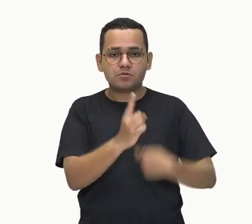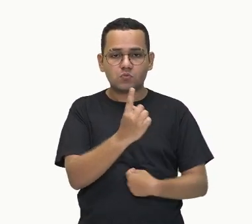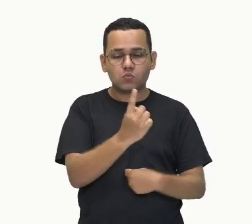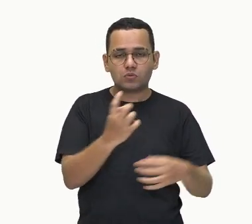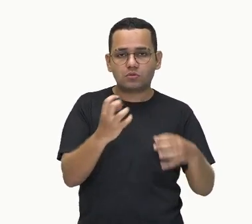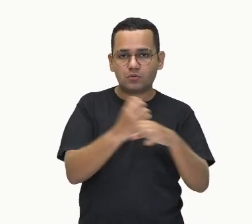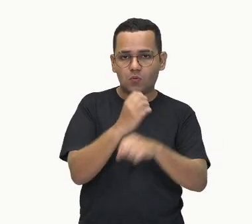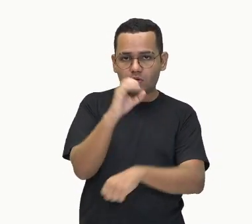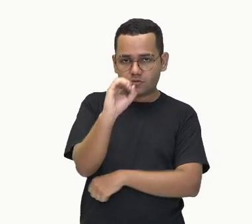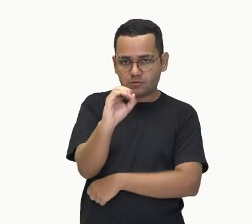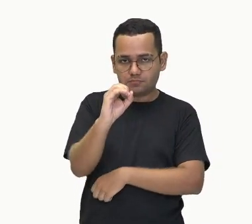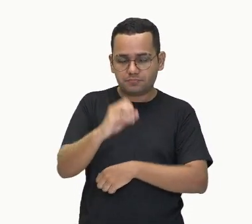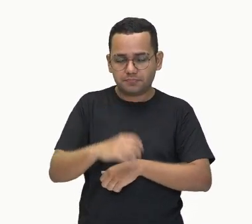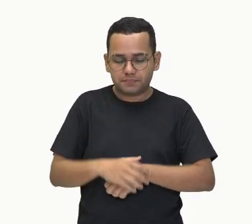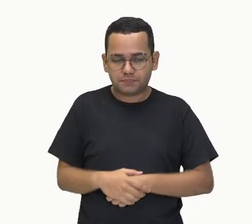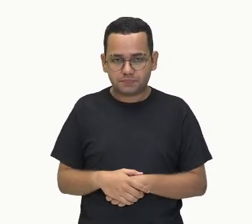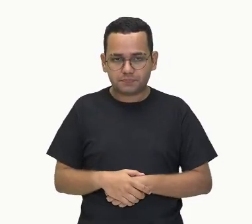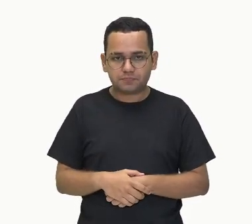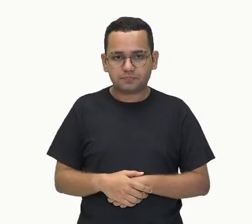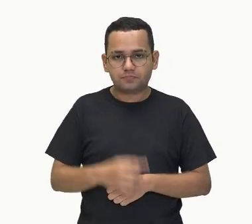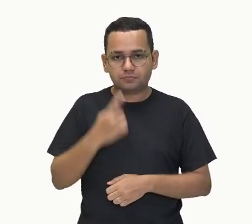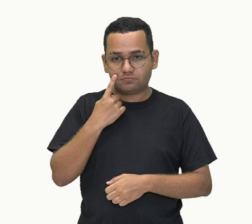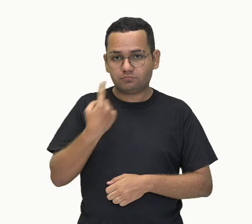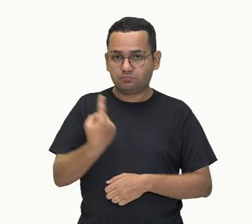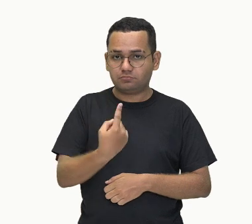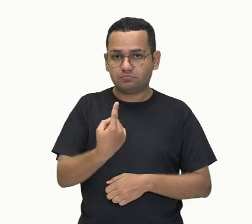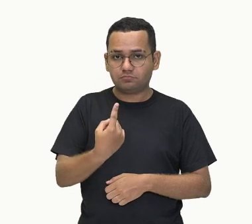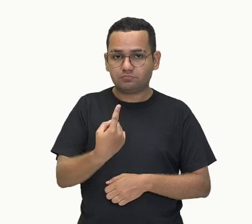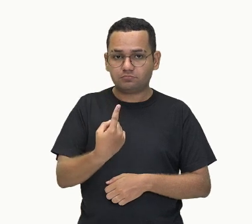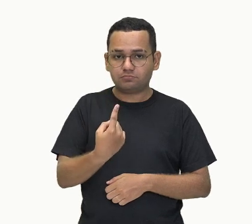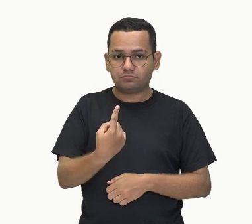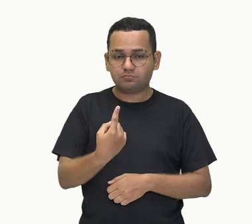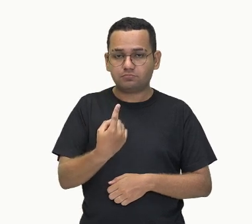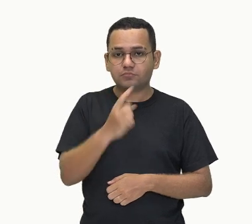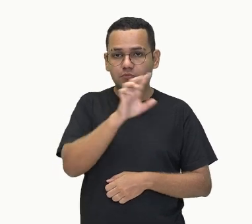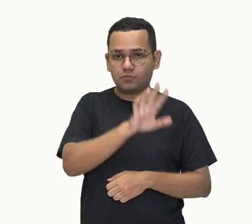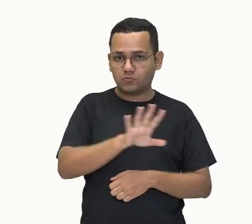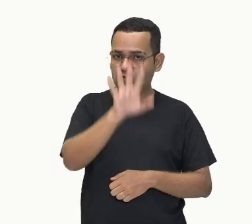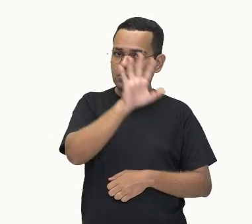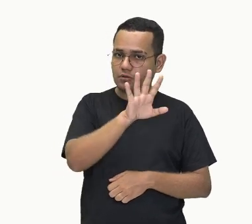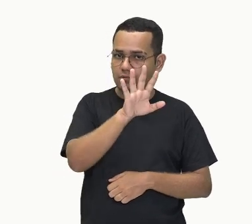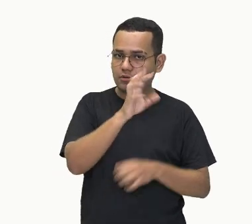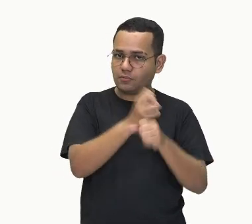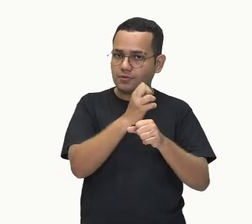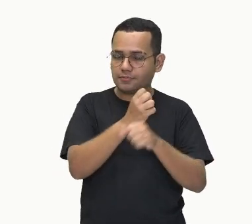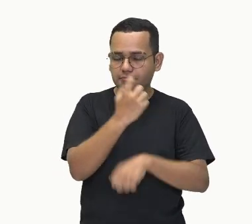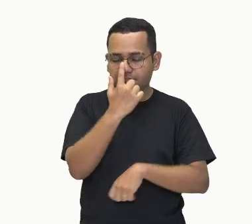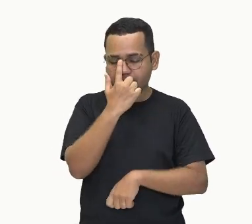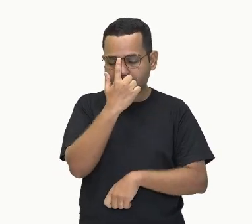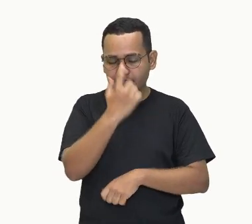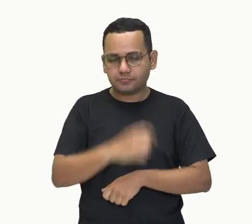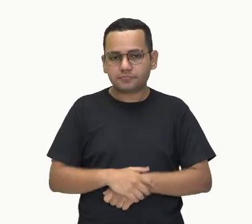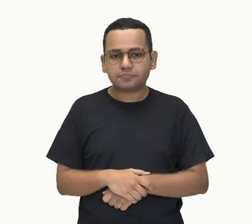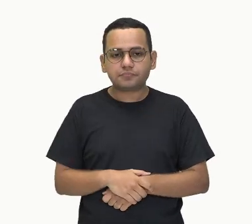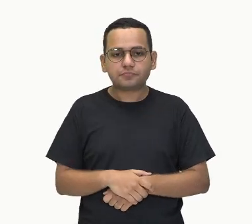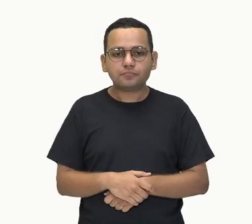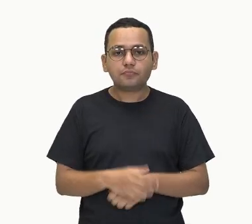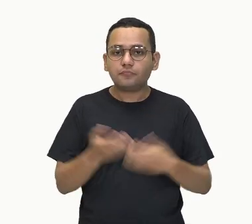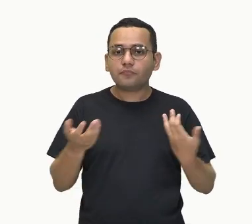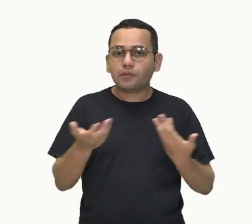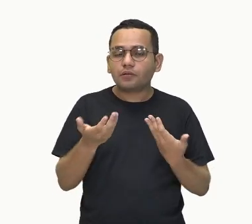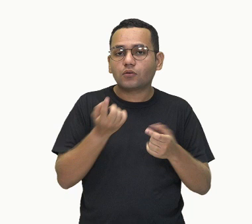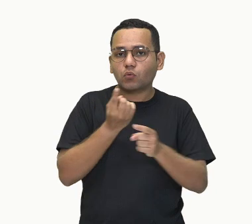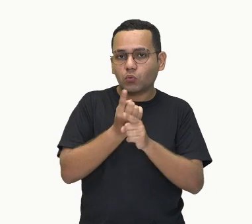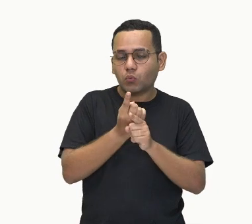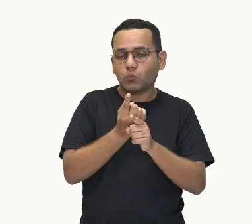mais 1 igual a 0. Isso aqui ainda é a equação geral, tá? A gente precisa obter, então, a equação reduzida.